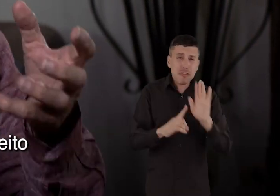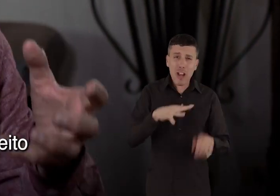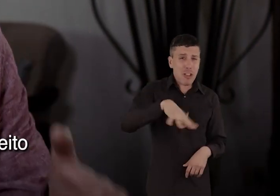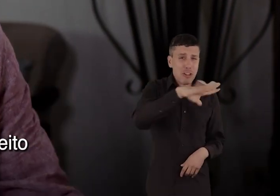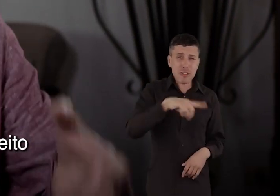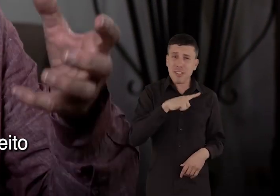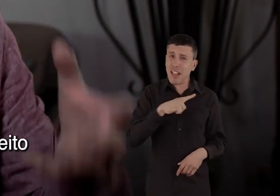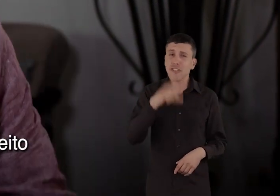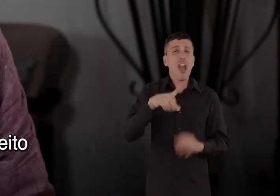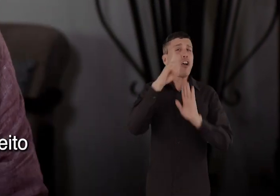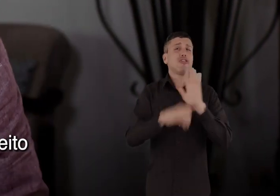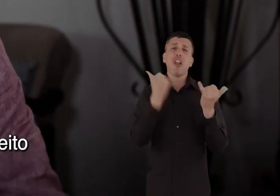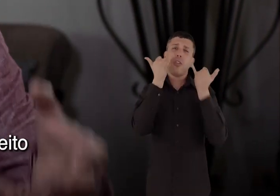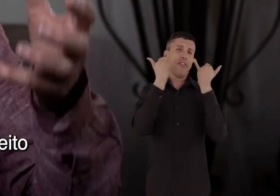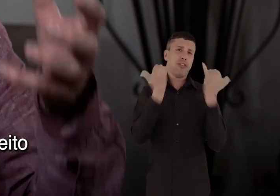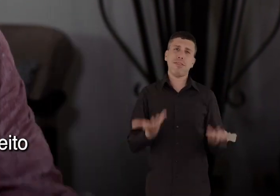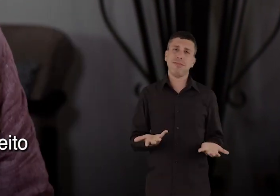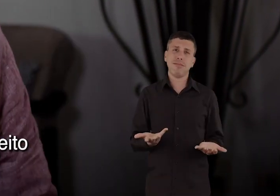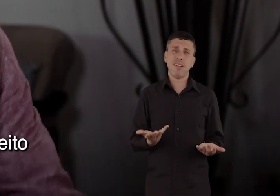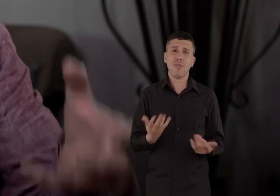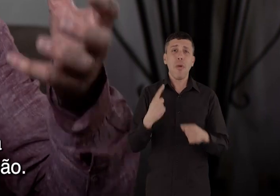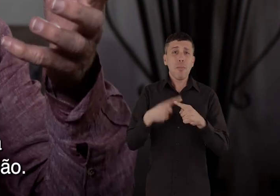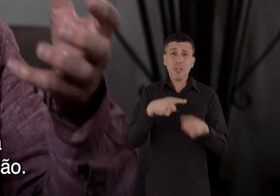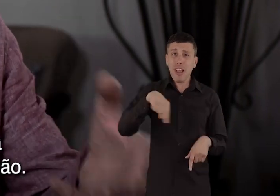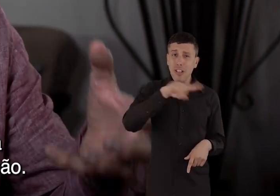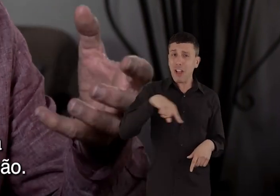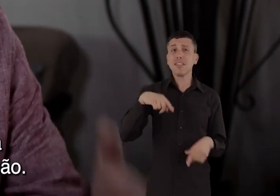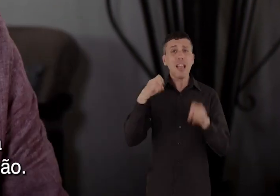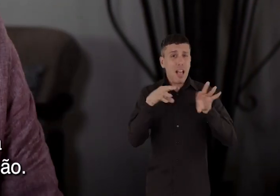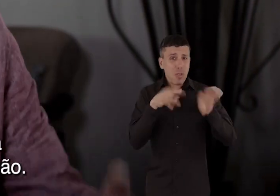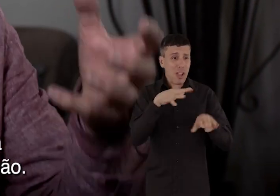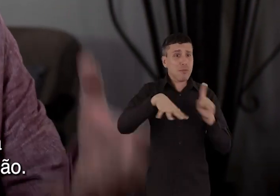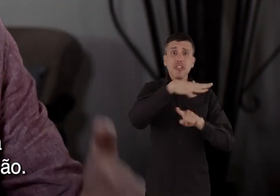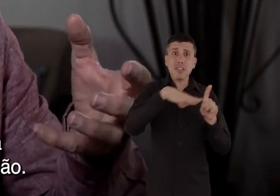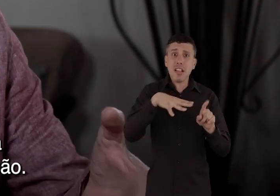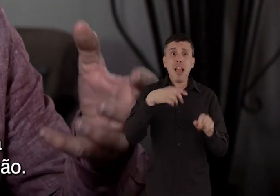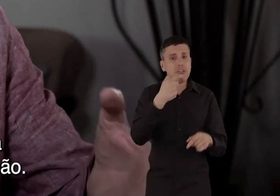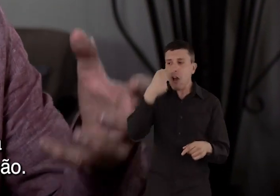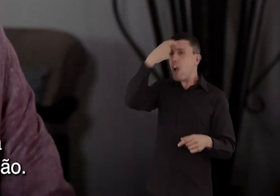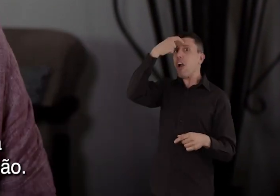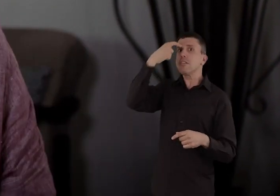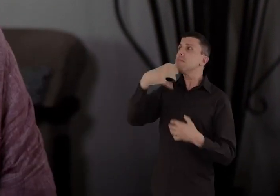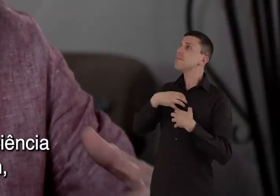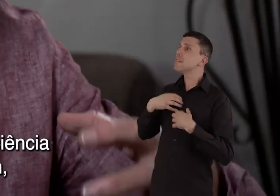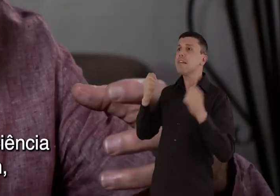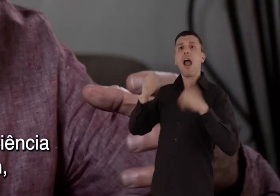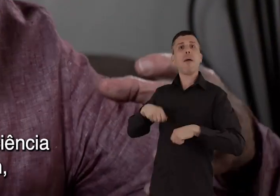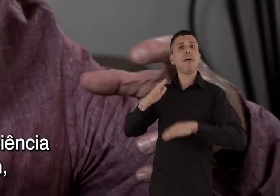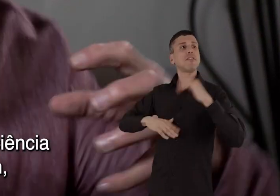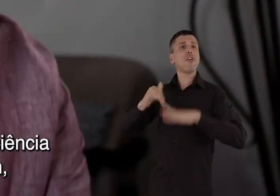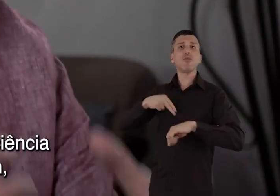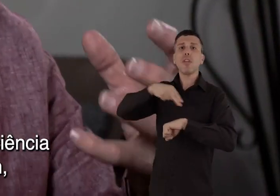mais elementar direito de um povo numa democracia é o direito à informação.